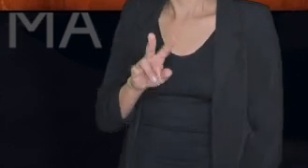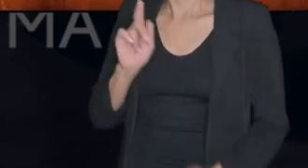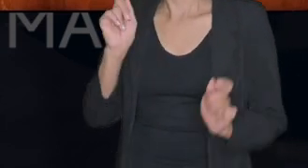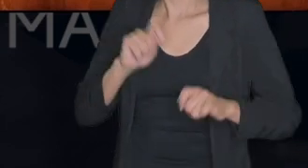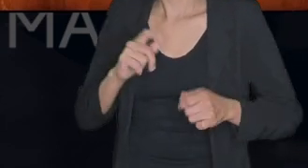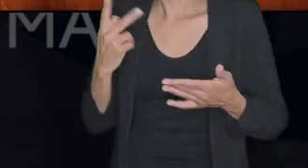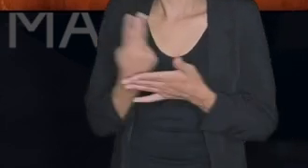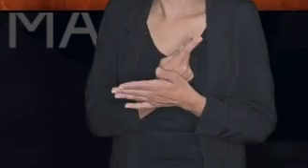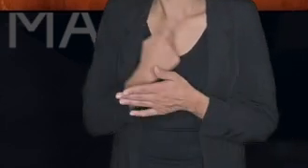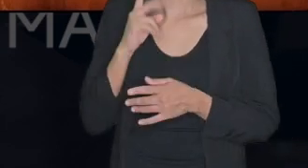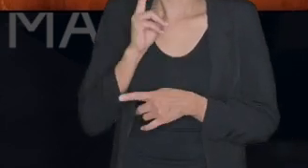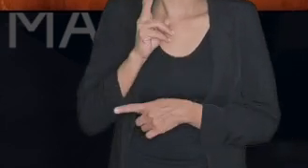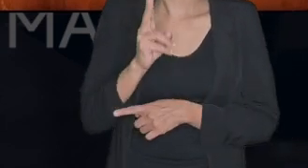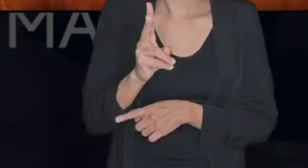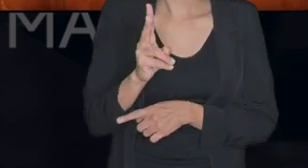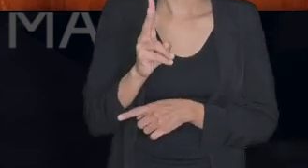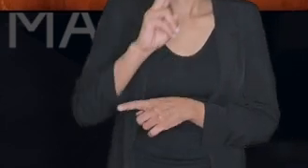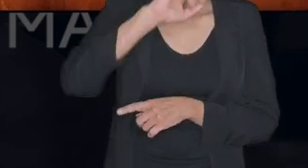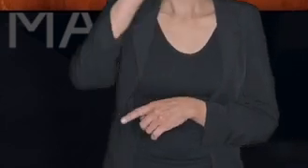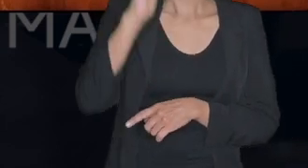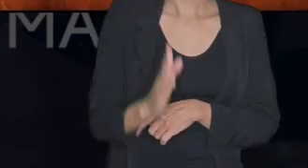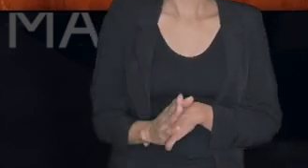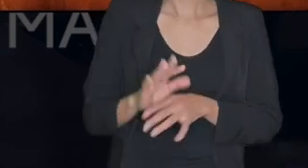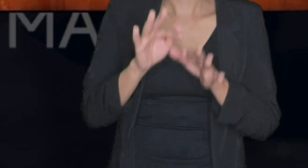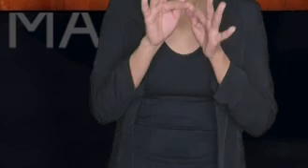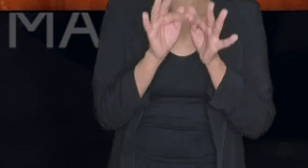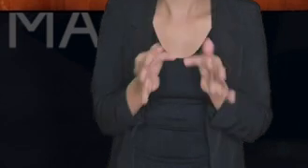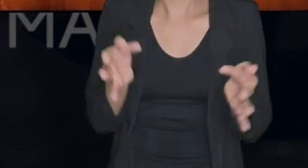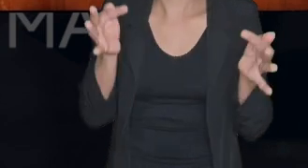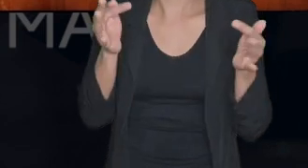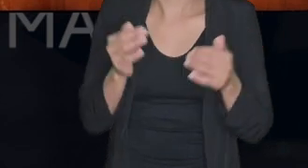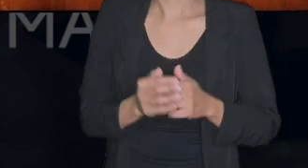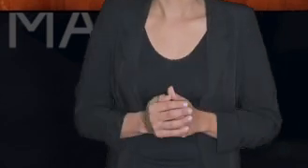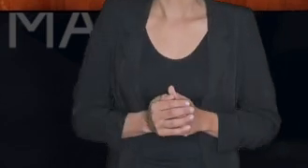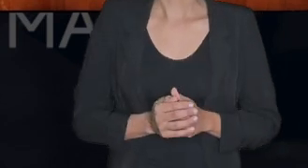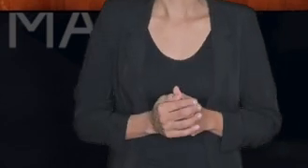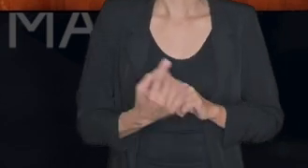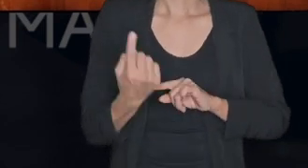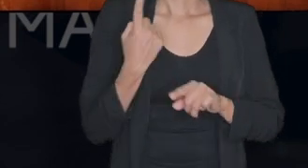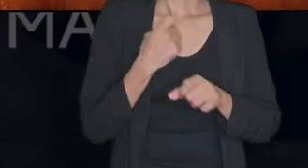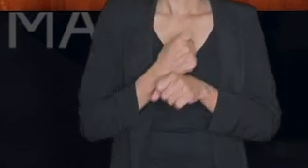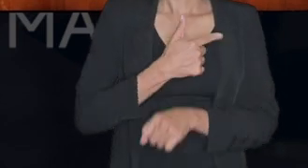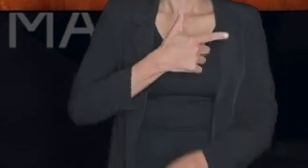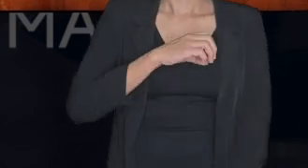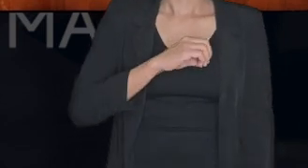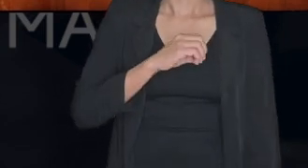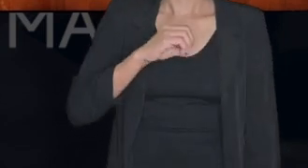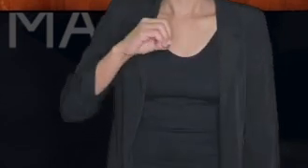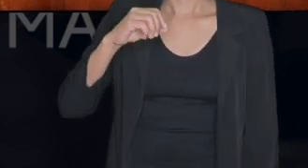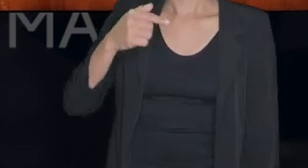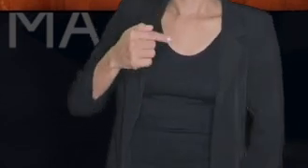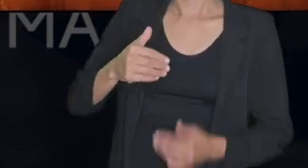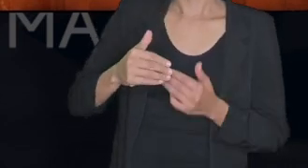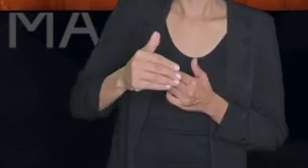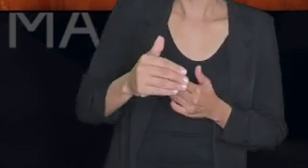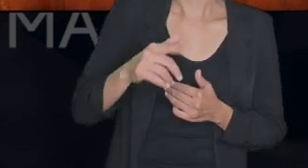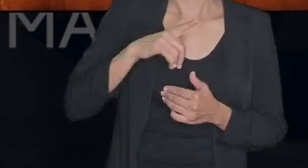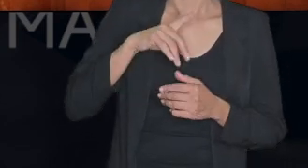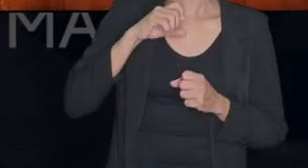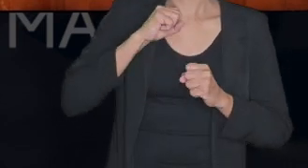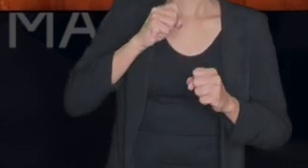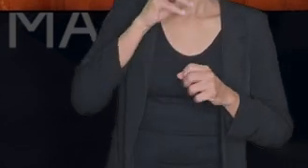Brasil afora. Simples assim. Então, desde 2007, temos esse movimento forte da extrajudicialização